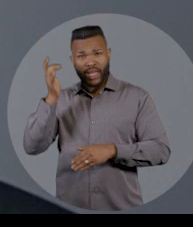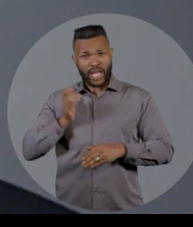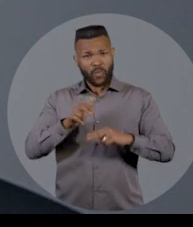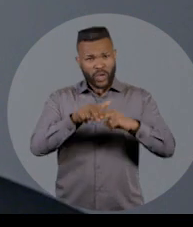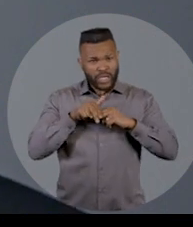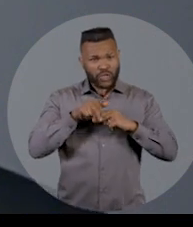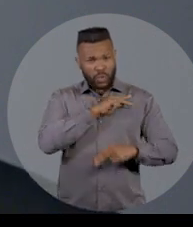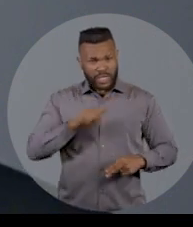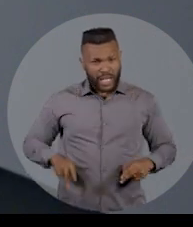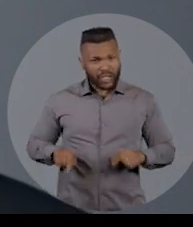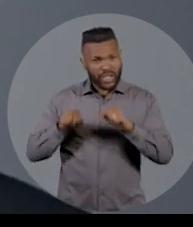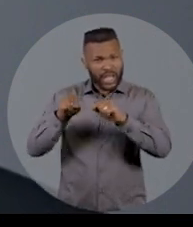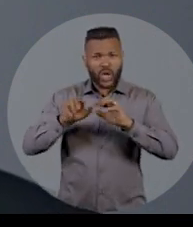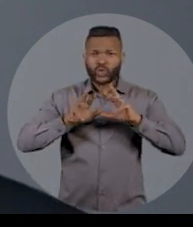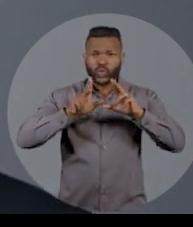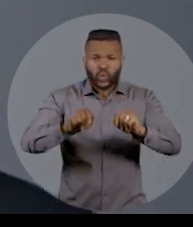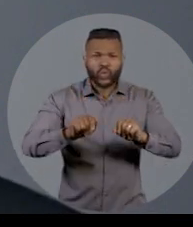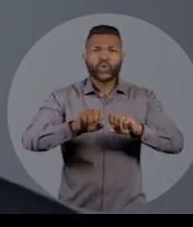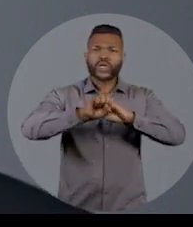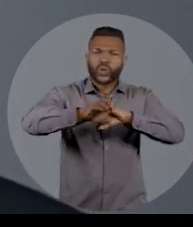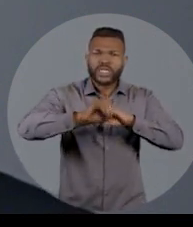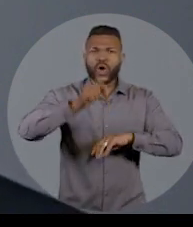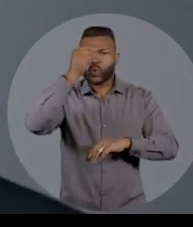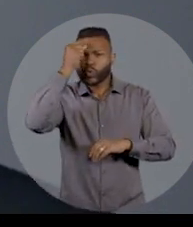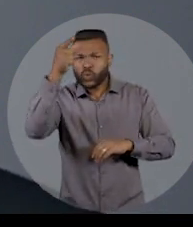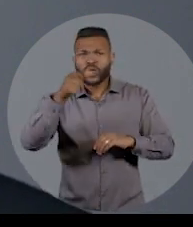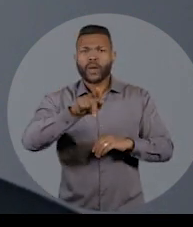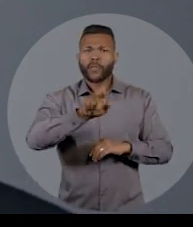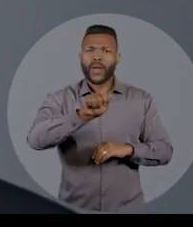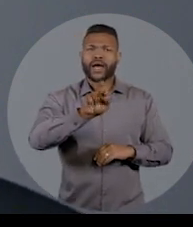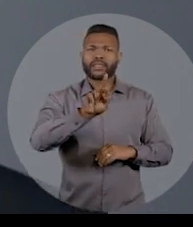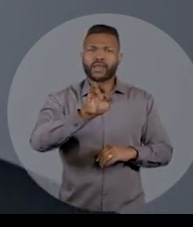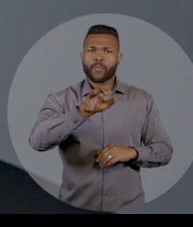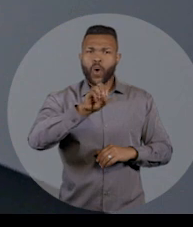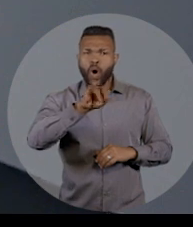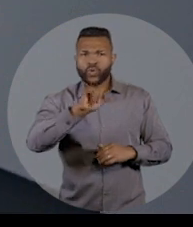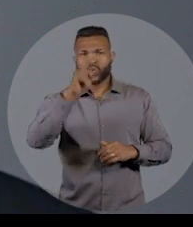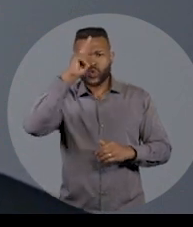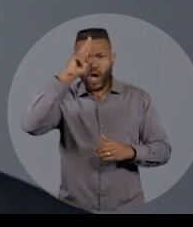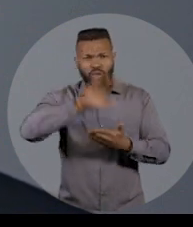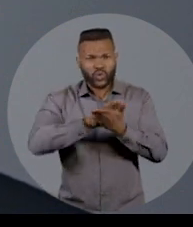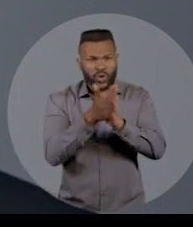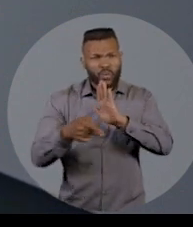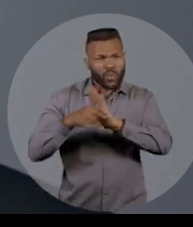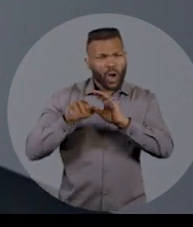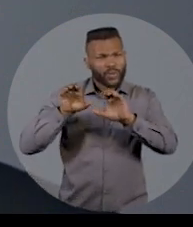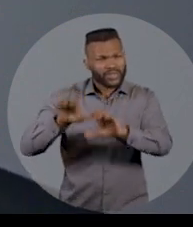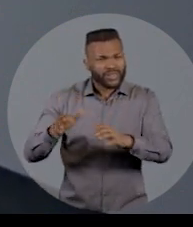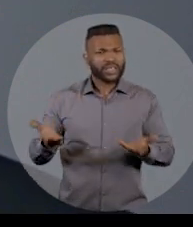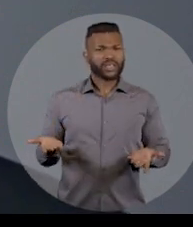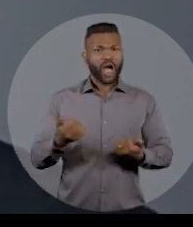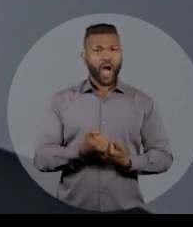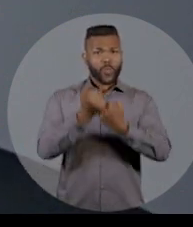poder? Querem destruir tudo, nossa educação, nossa cultura, nosso patrimônio, nossa história? É esse o projeto deles?